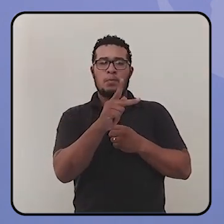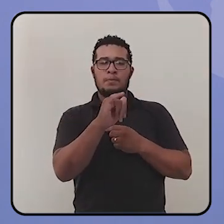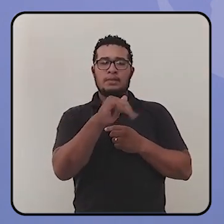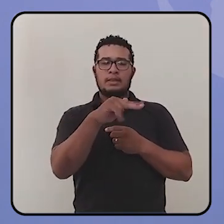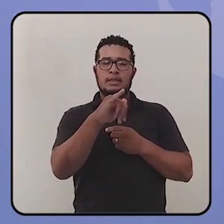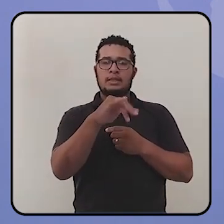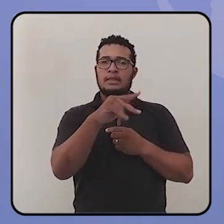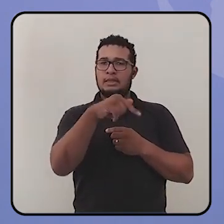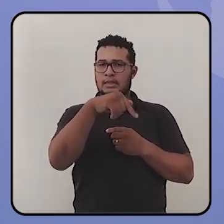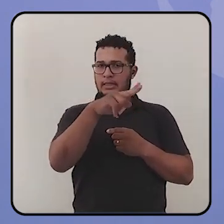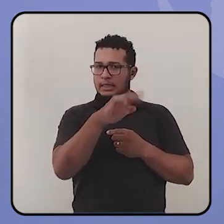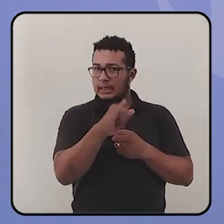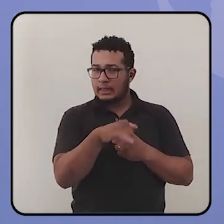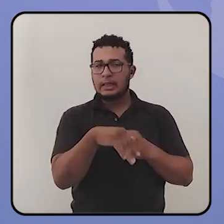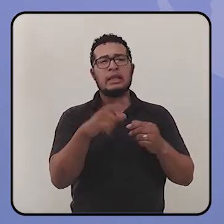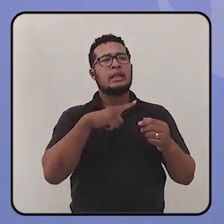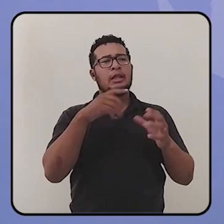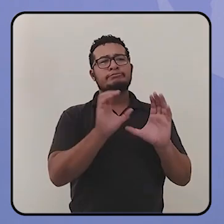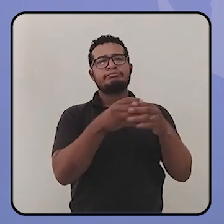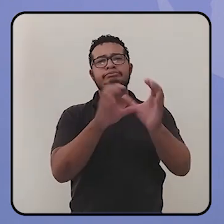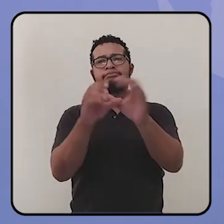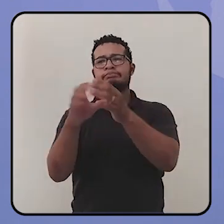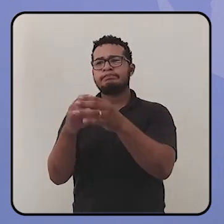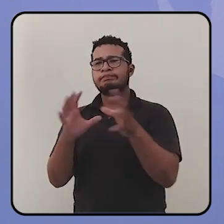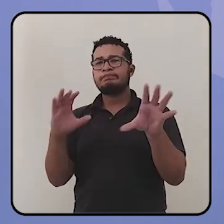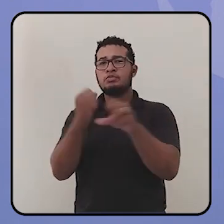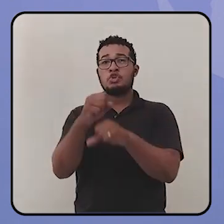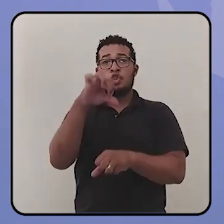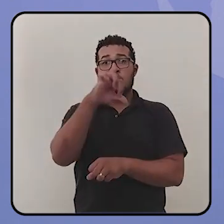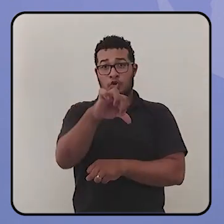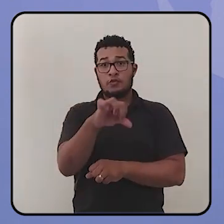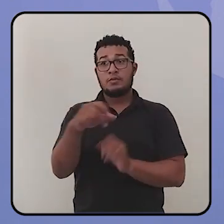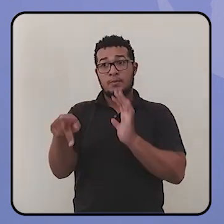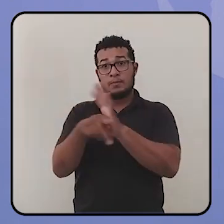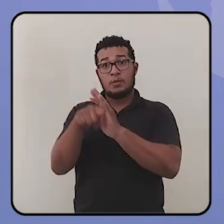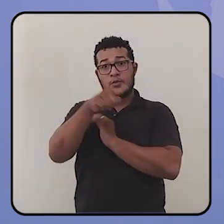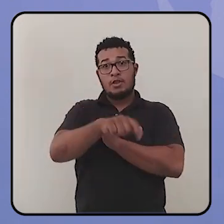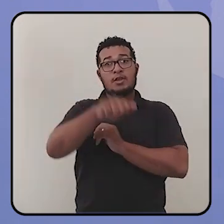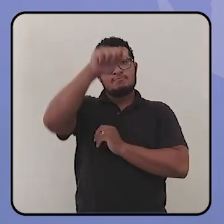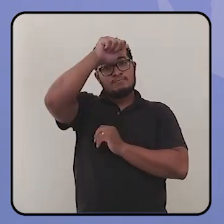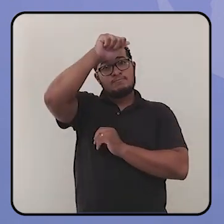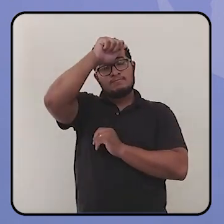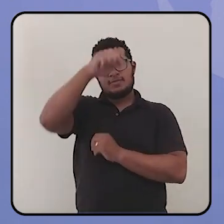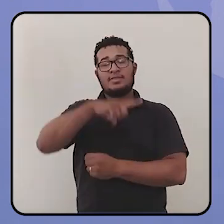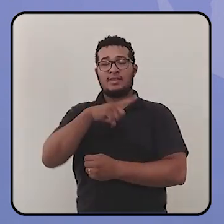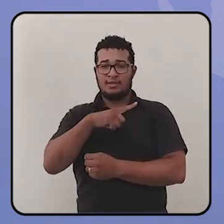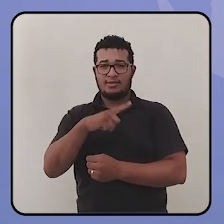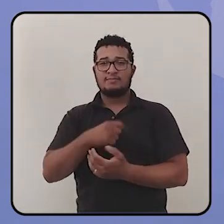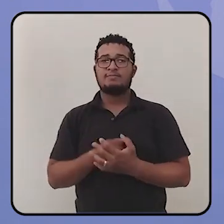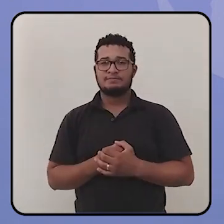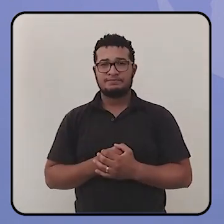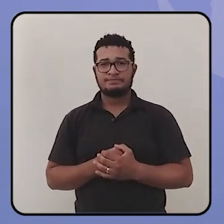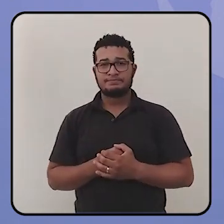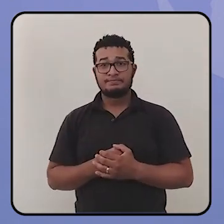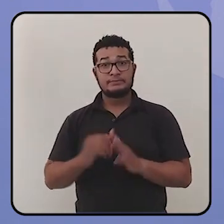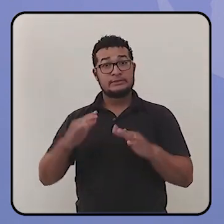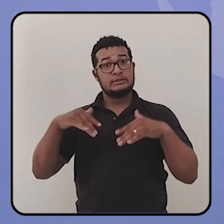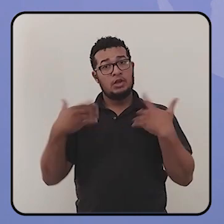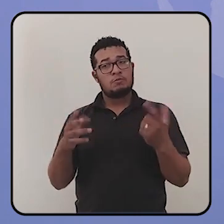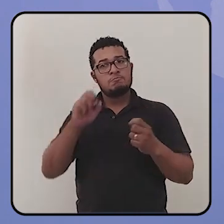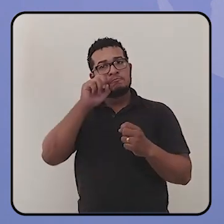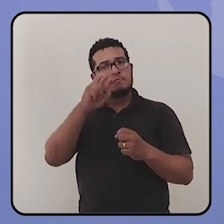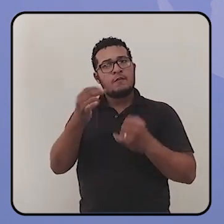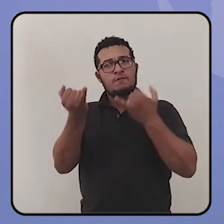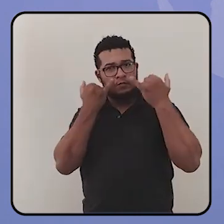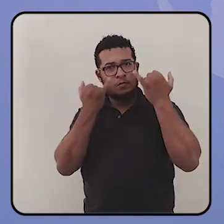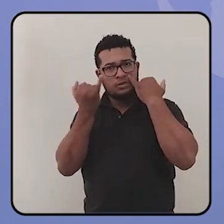9 comunidades indígenas espalhadas aí pela região de Aracruz. Bem, analisando aqui